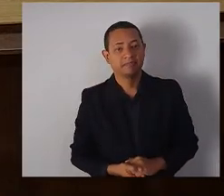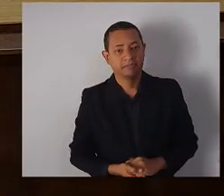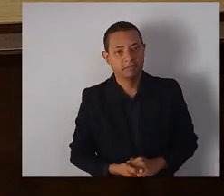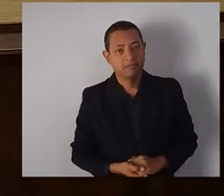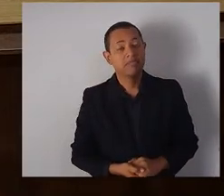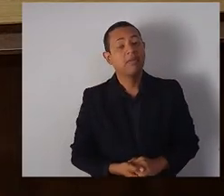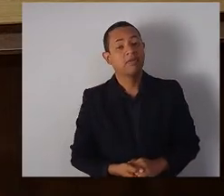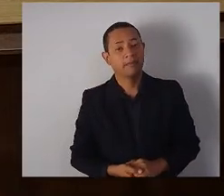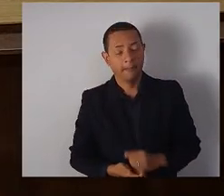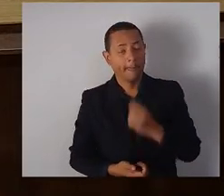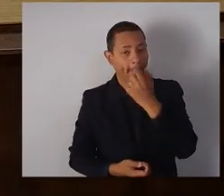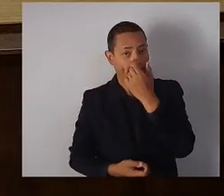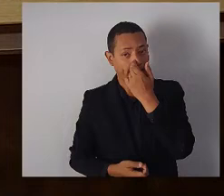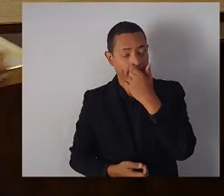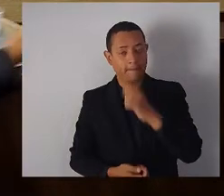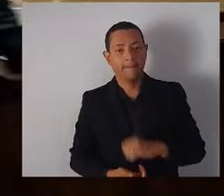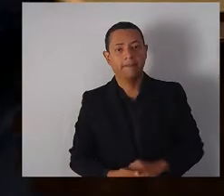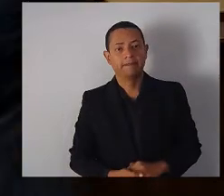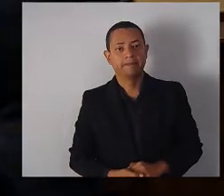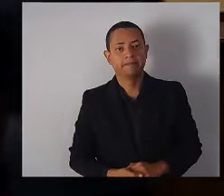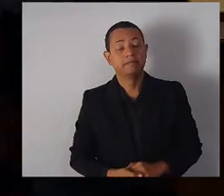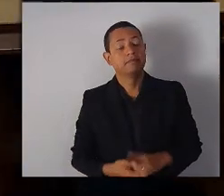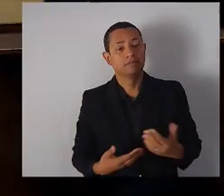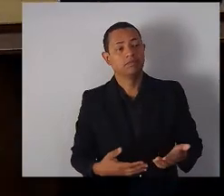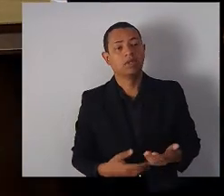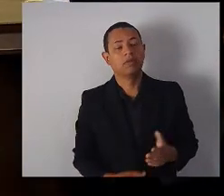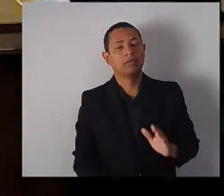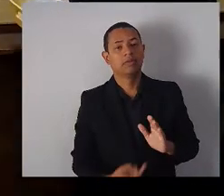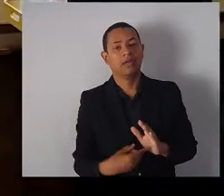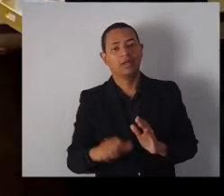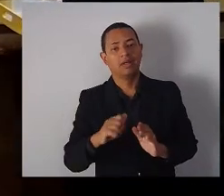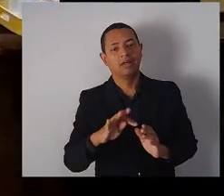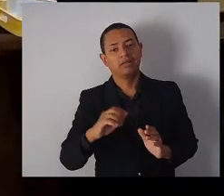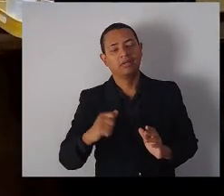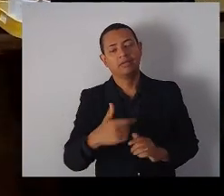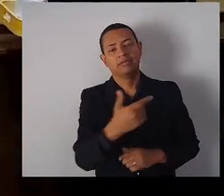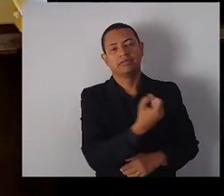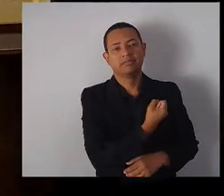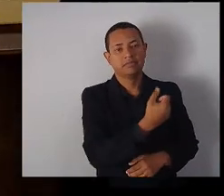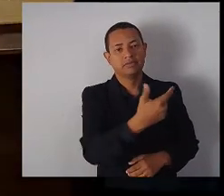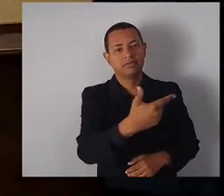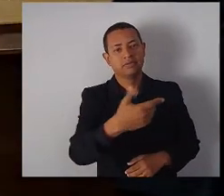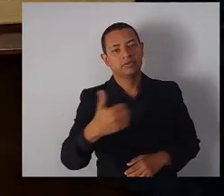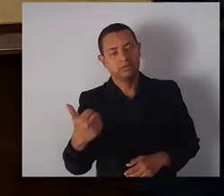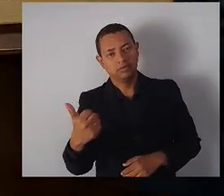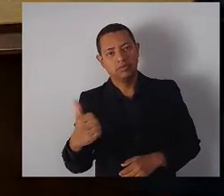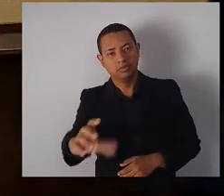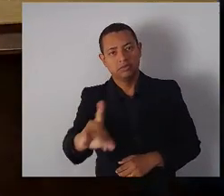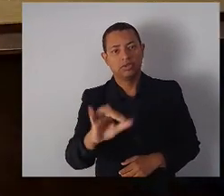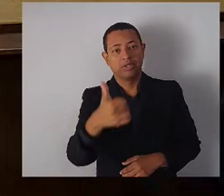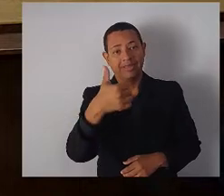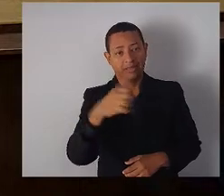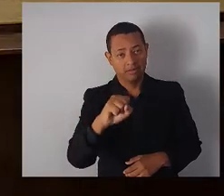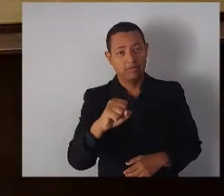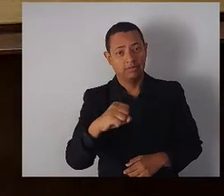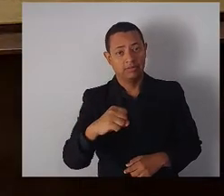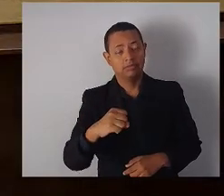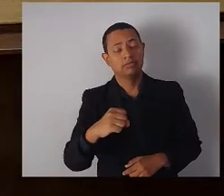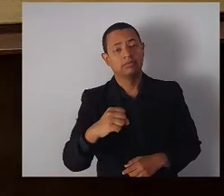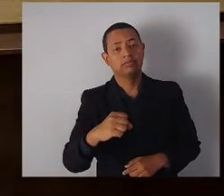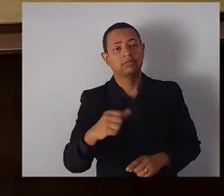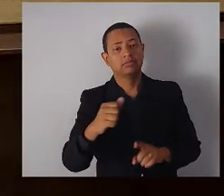por essa corte, a ata de número 21 da sessão do dia 18 deste mês.